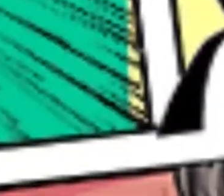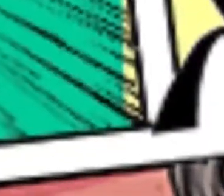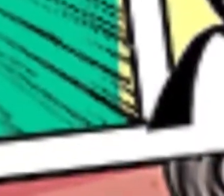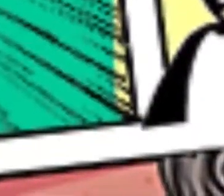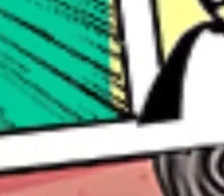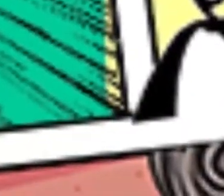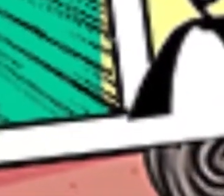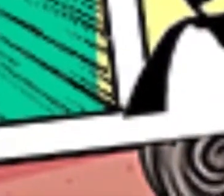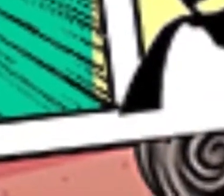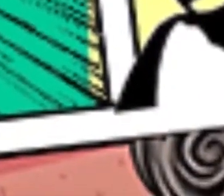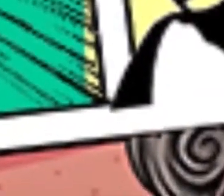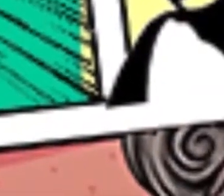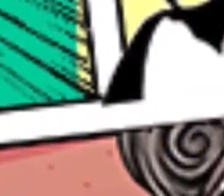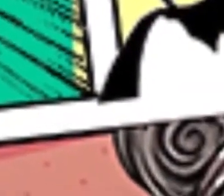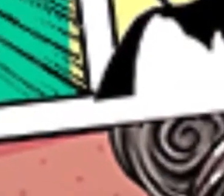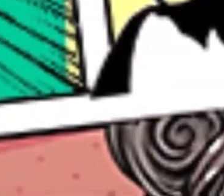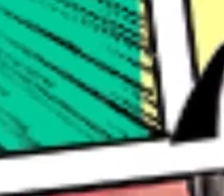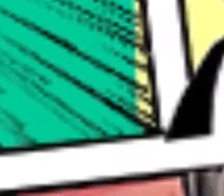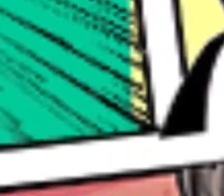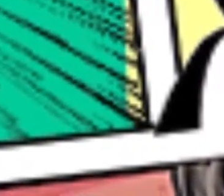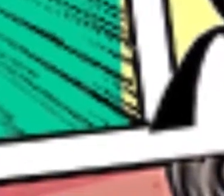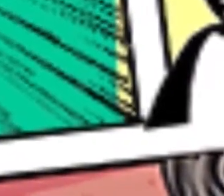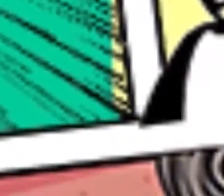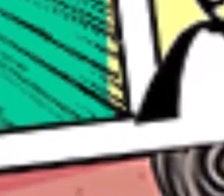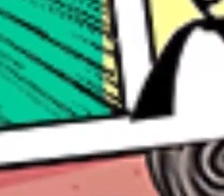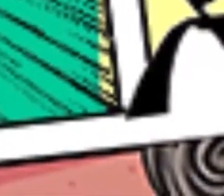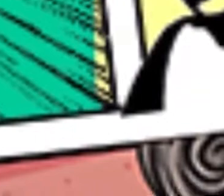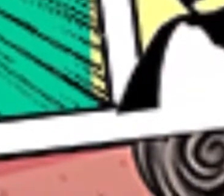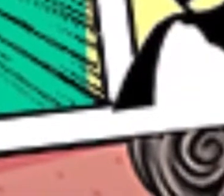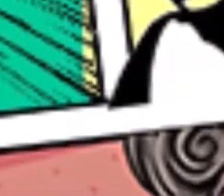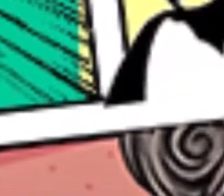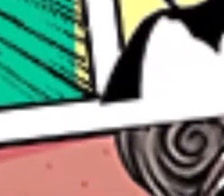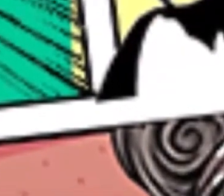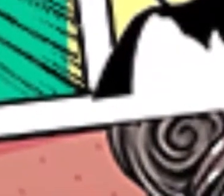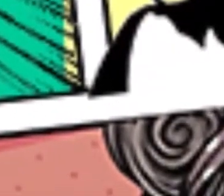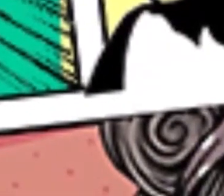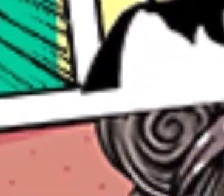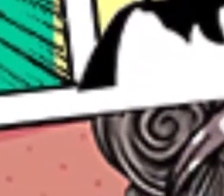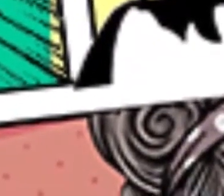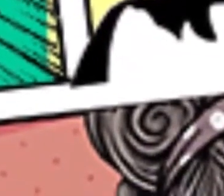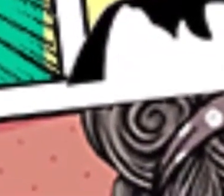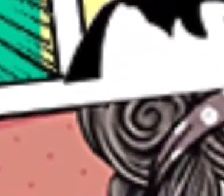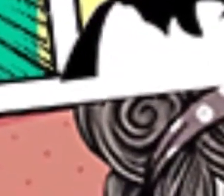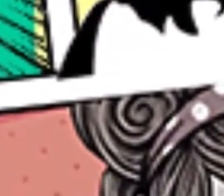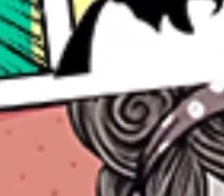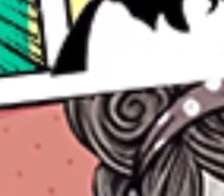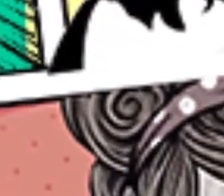quiser. Toda mulher, toda mulher.